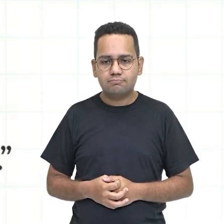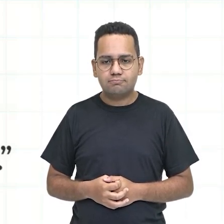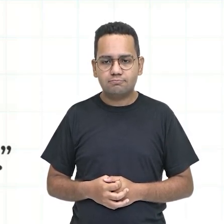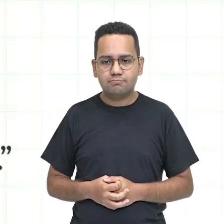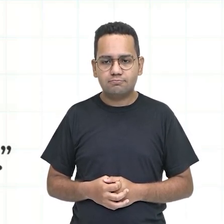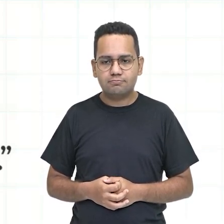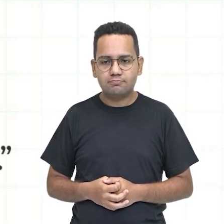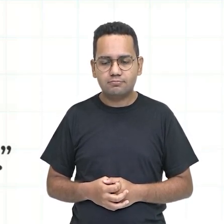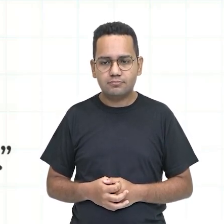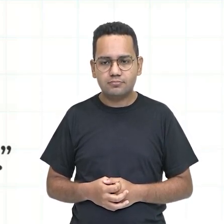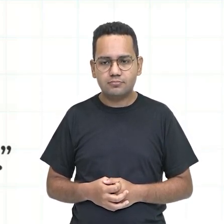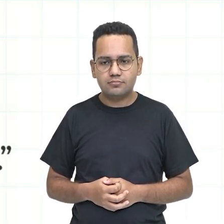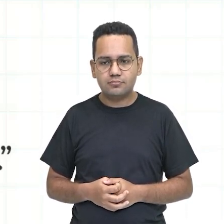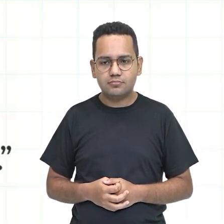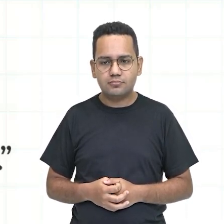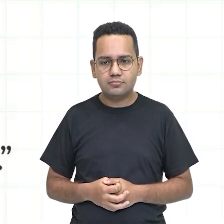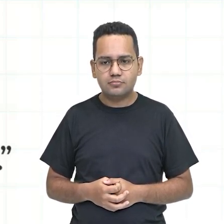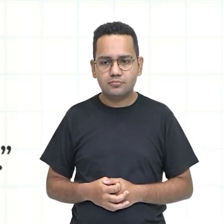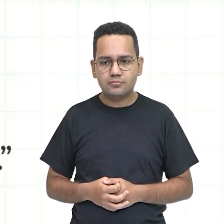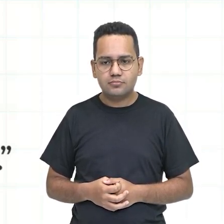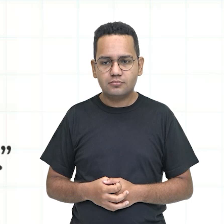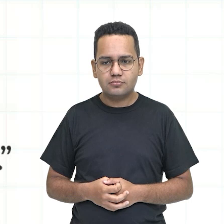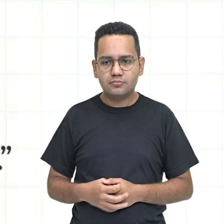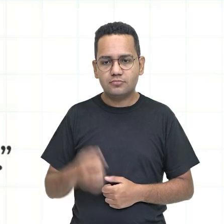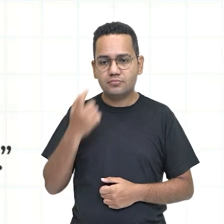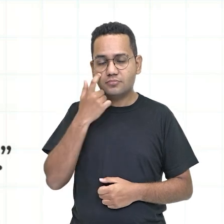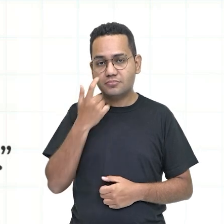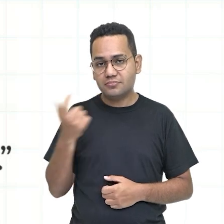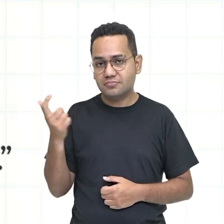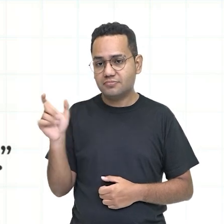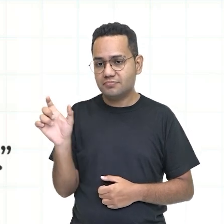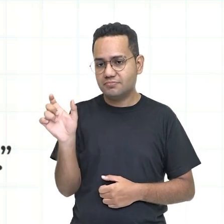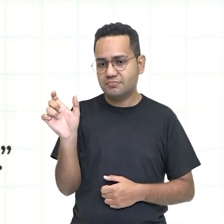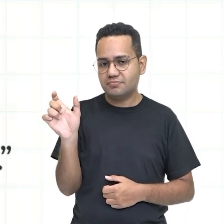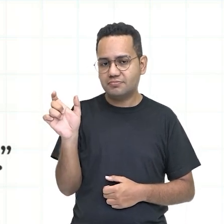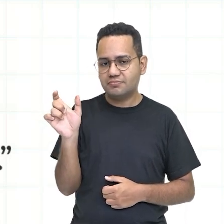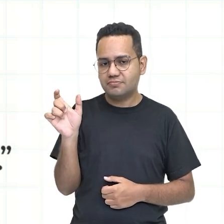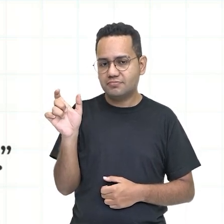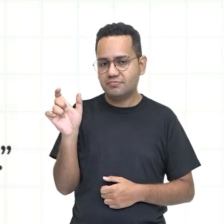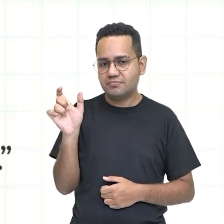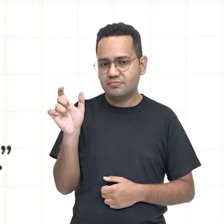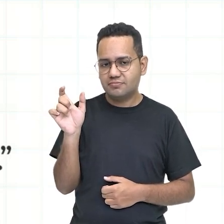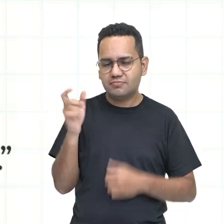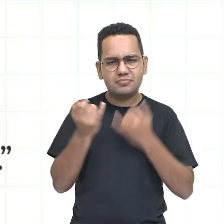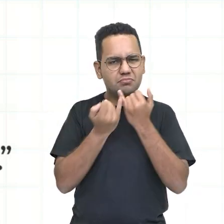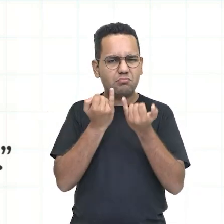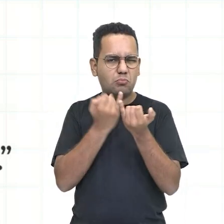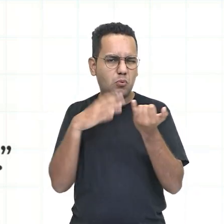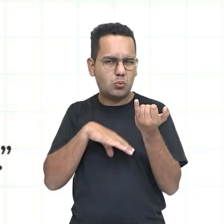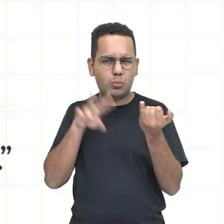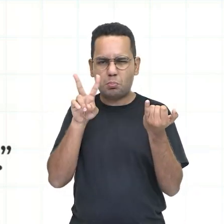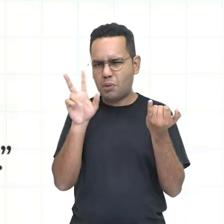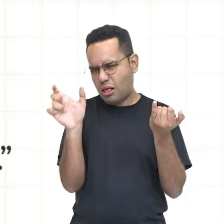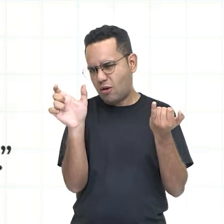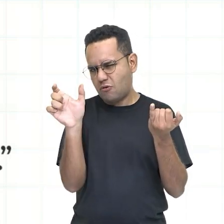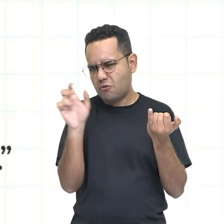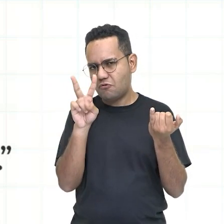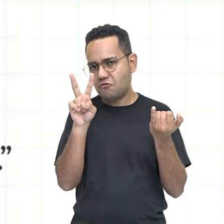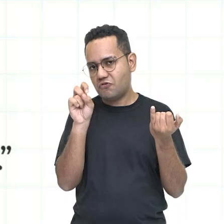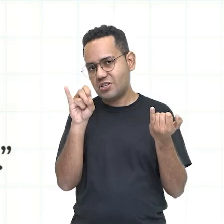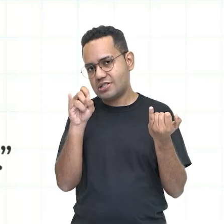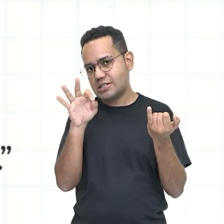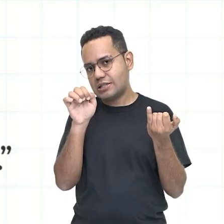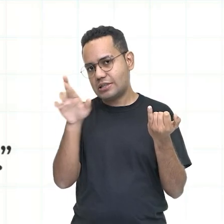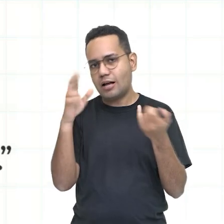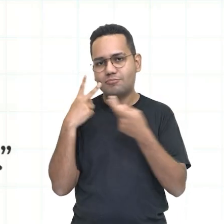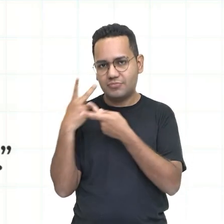countries. Palavra visit. Olha, eu posso marcar como uma cognata, né? Visit, visitar,